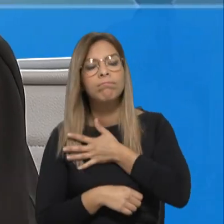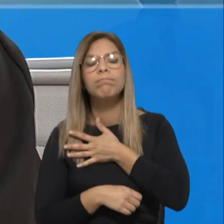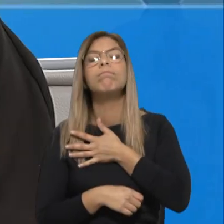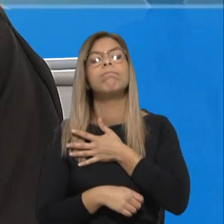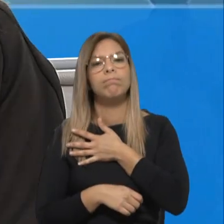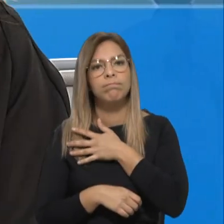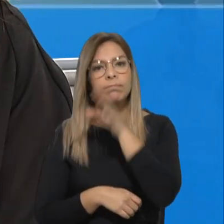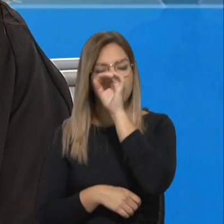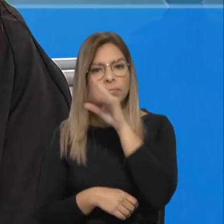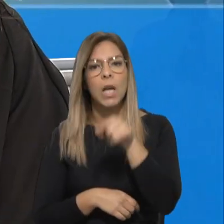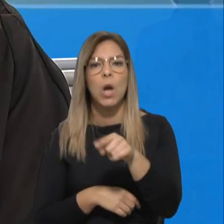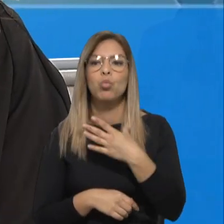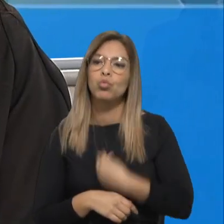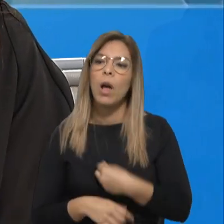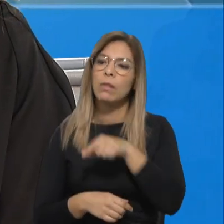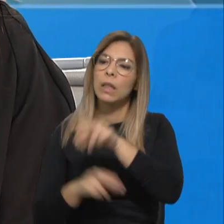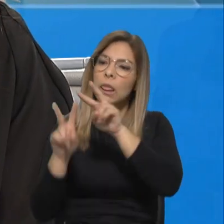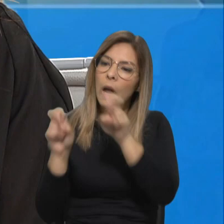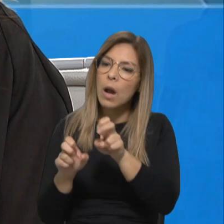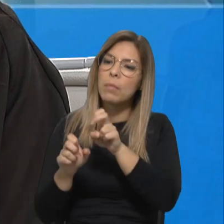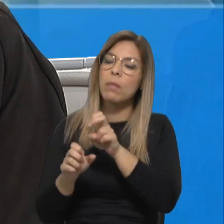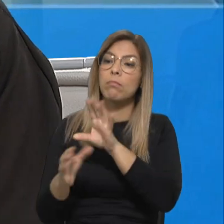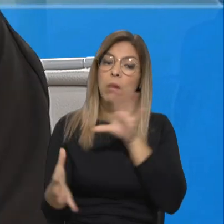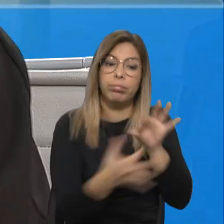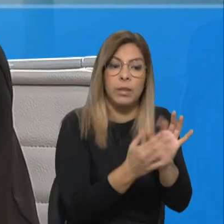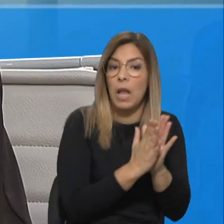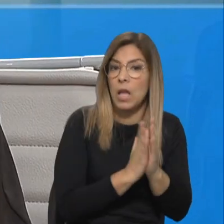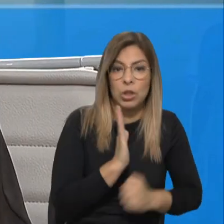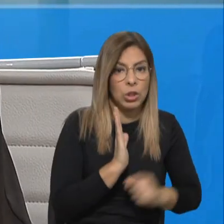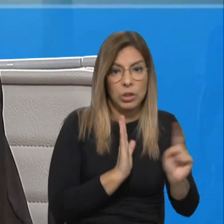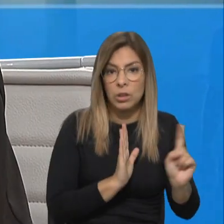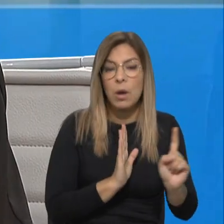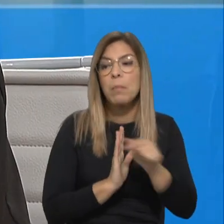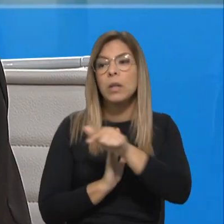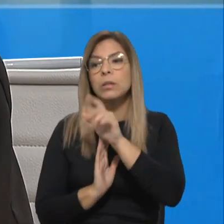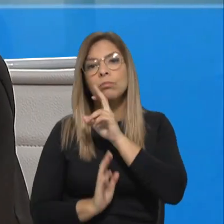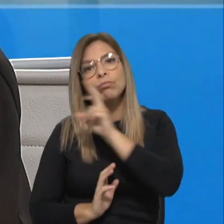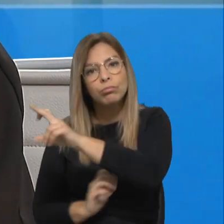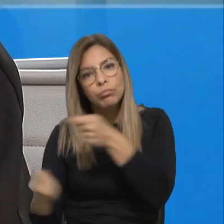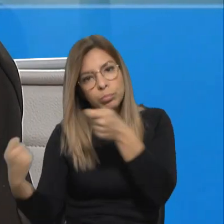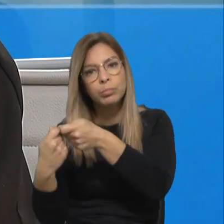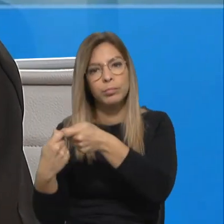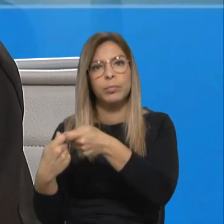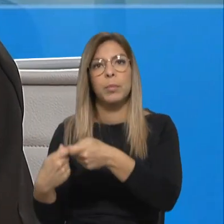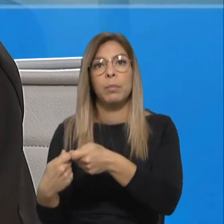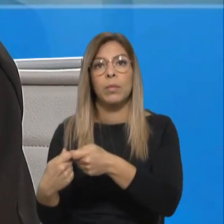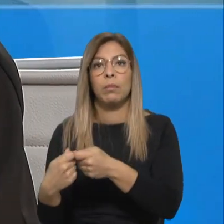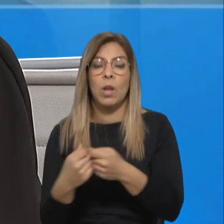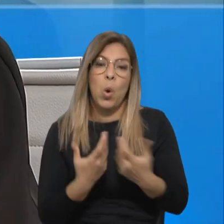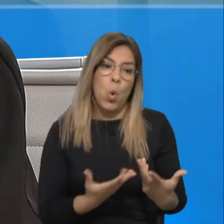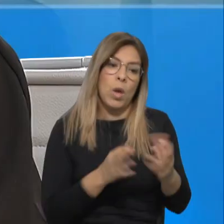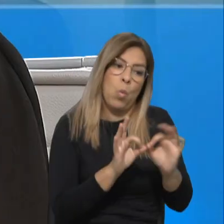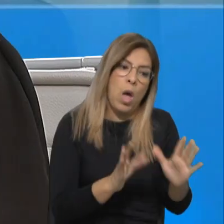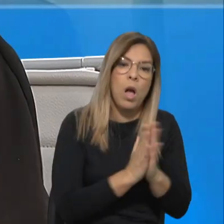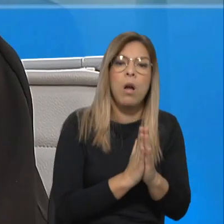nós gostaríamos de desenvolver, neste contexto que não tem a ver com a Igreja, de desenvolver uma resposta semelhante àquela que vocês estão a desenvolver na Igreja,